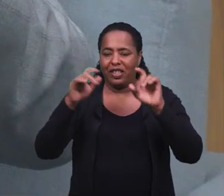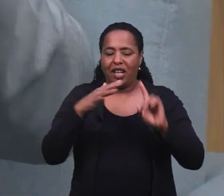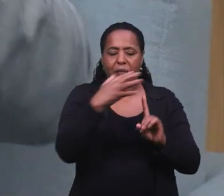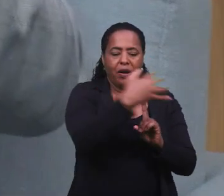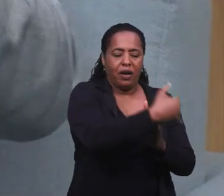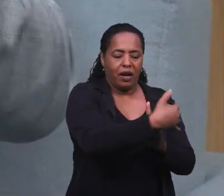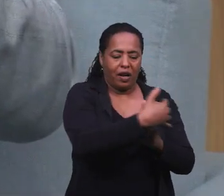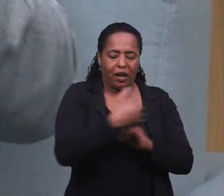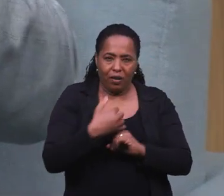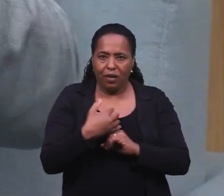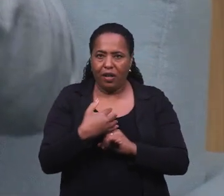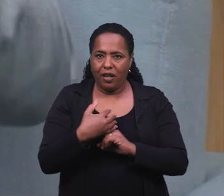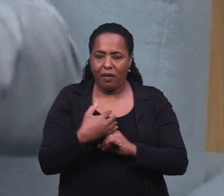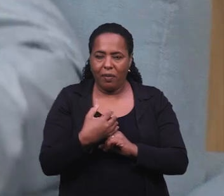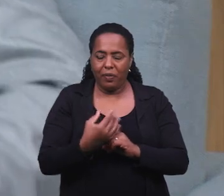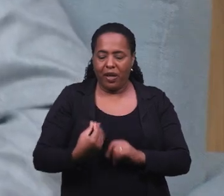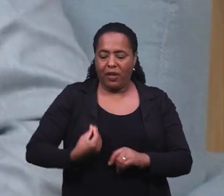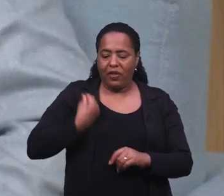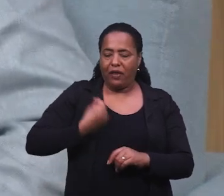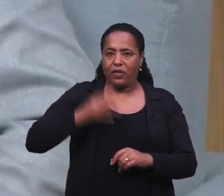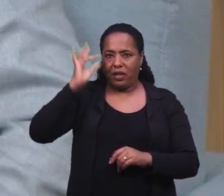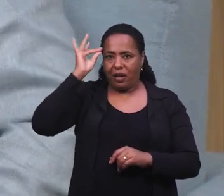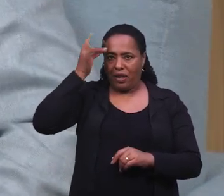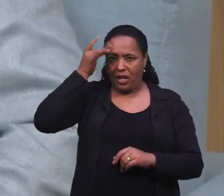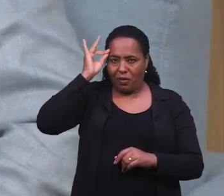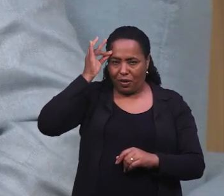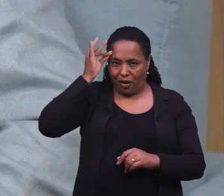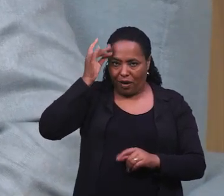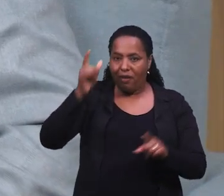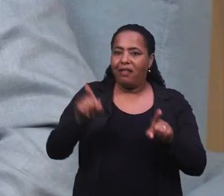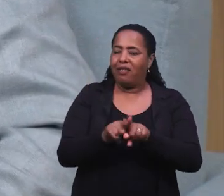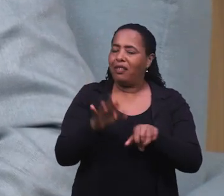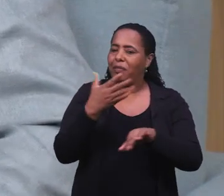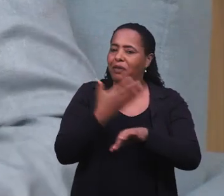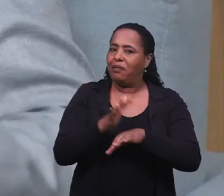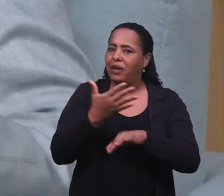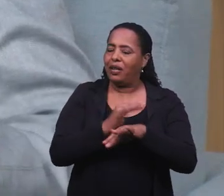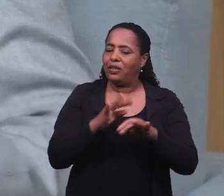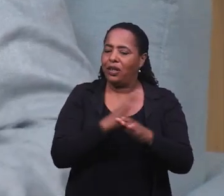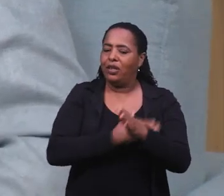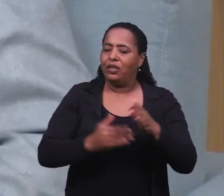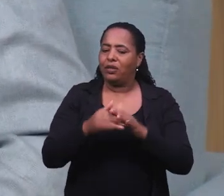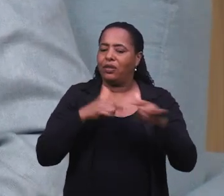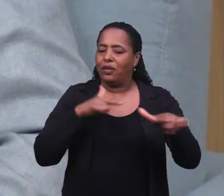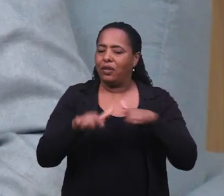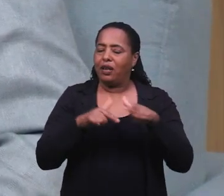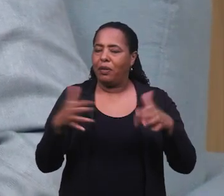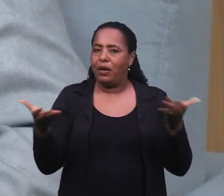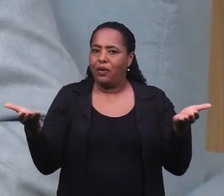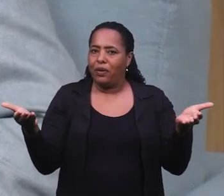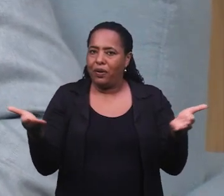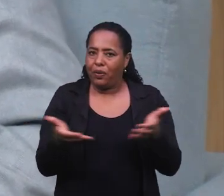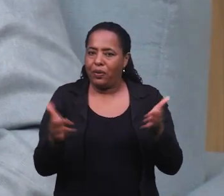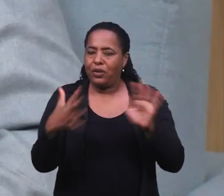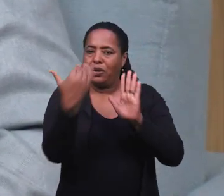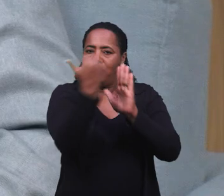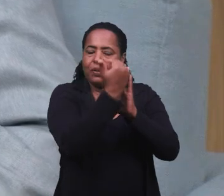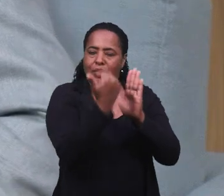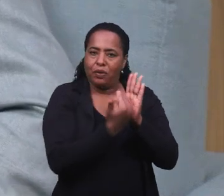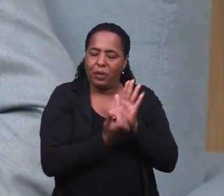pede ajuda a alguém para fazer a gravação e enviar o seu vídeo. Estamos chegando ao final do nosso